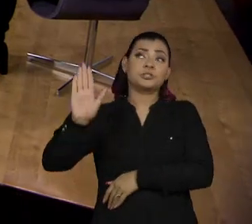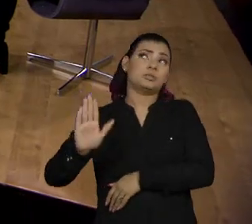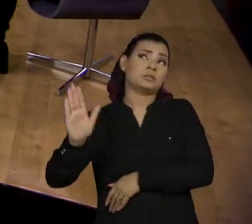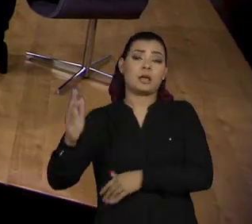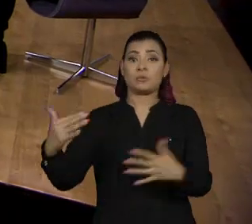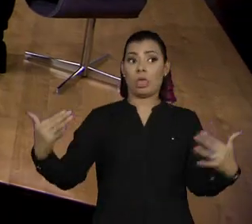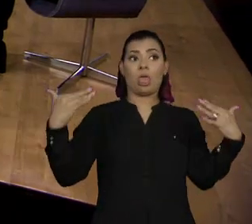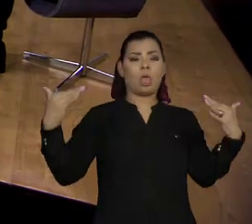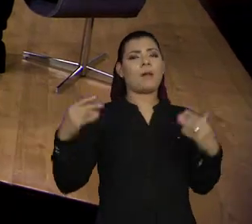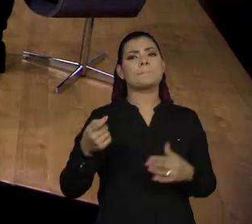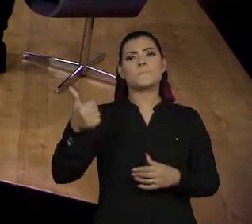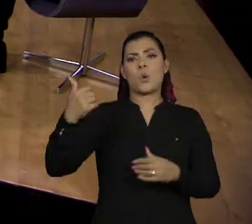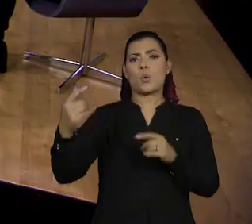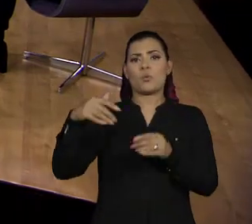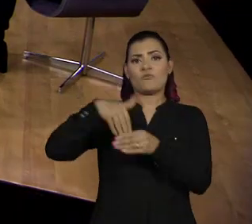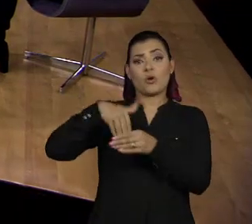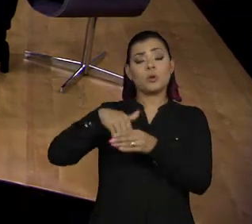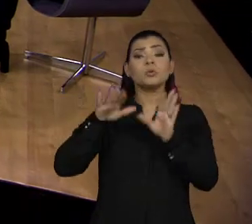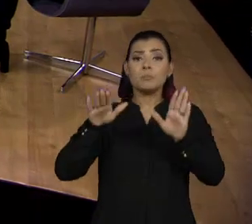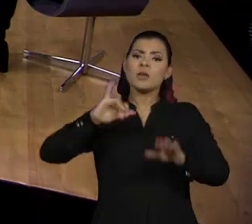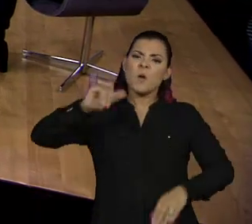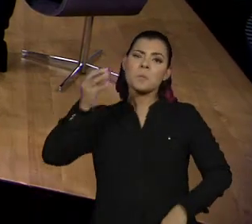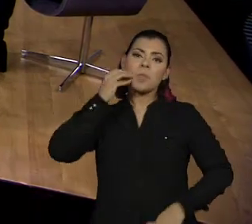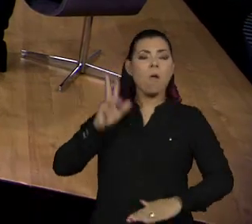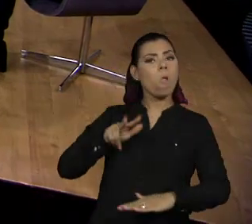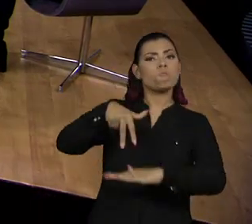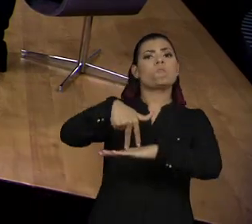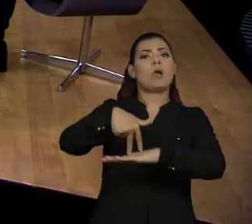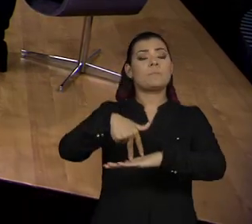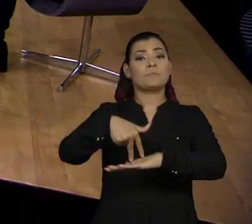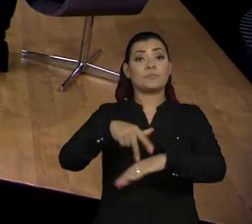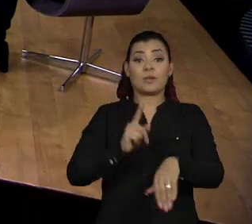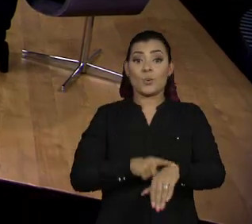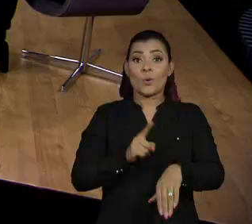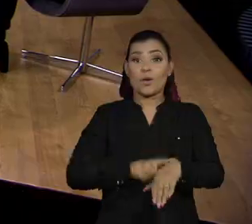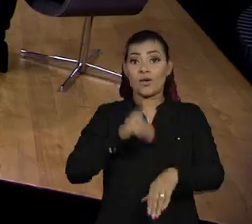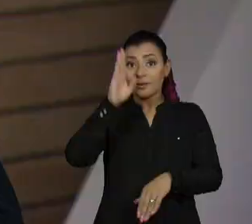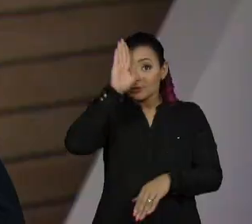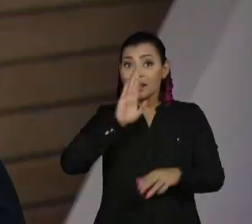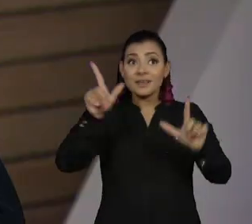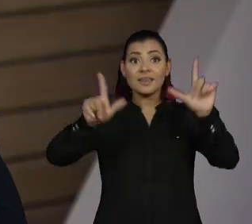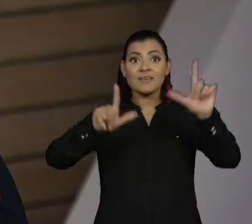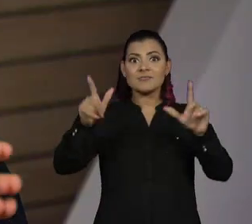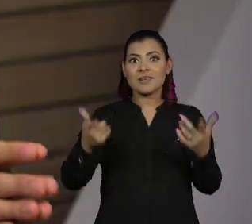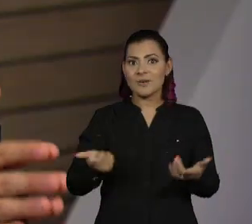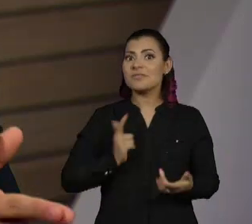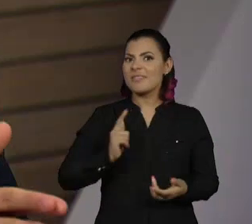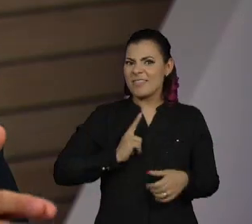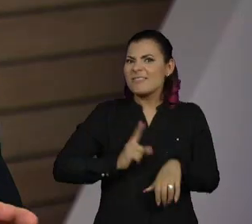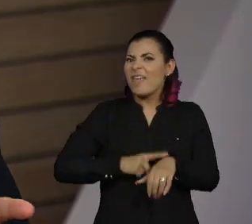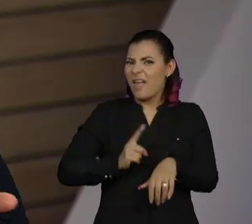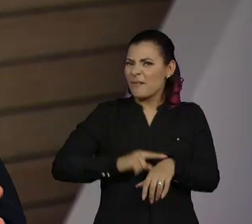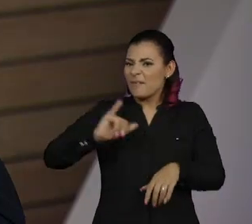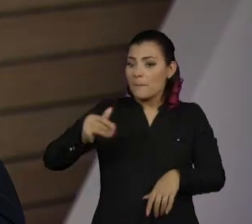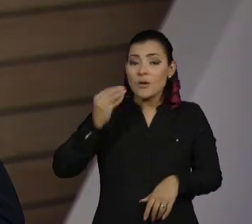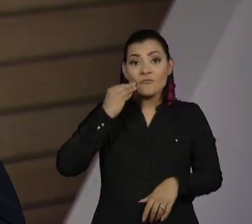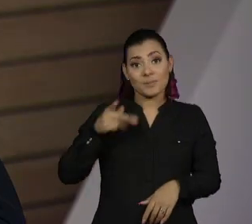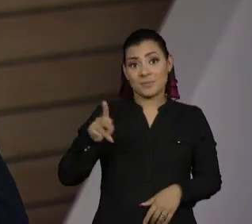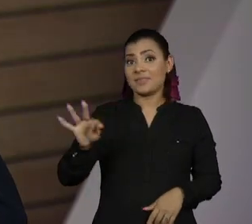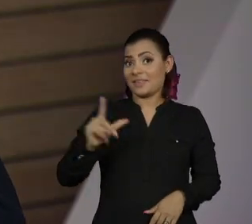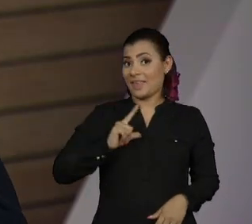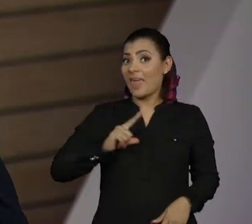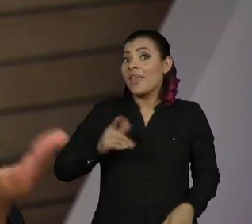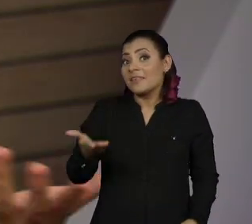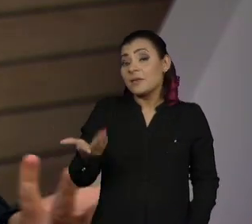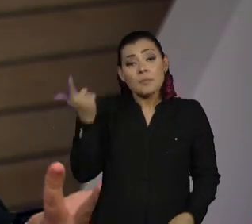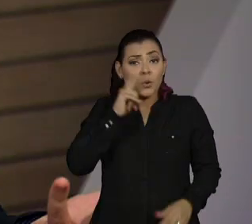pouca intenção de voto, não vai abrir mão de um espaço de horário gratuito, né? Ele tem ali um certo tempo na televisão e de inserções